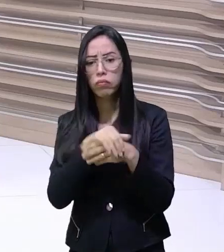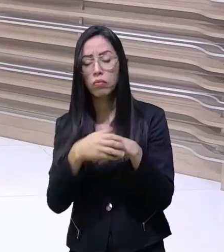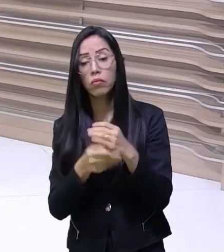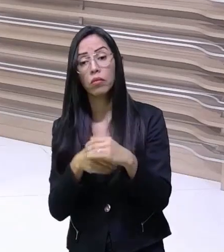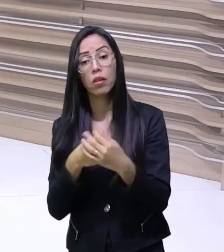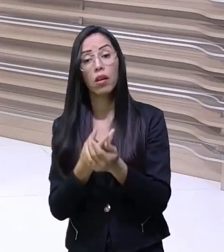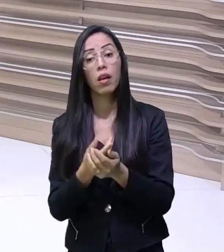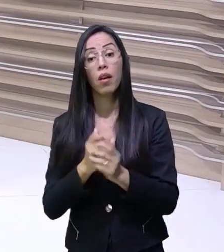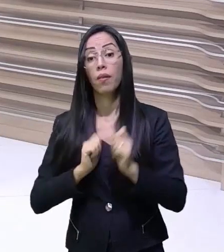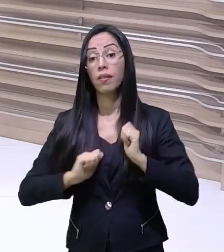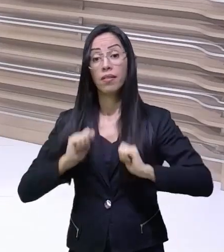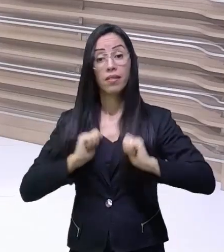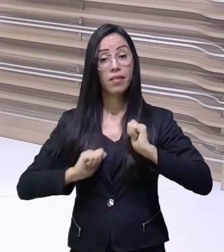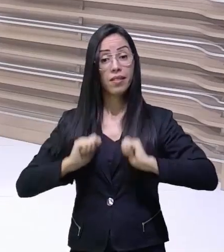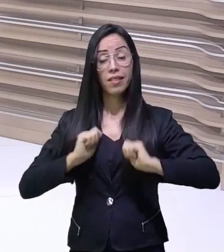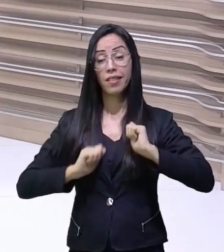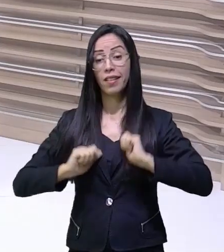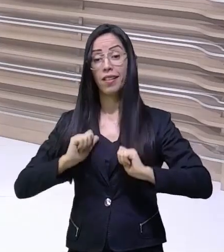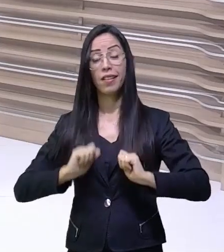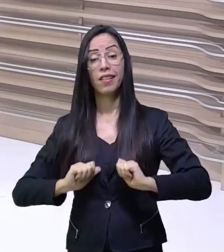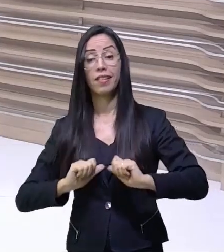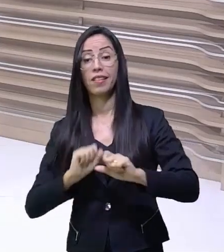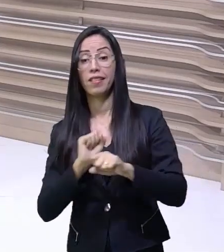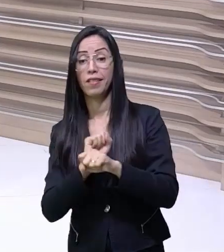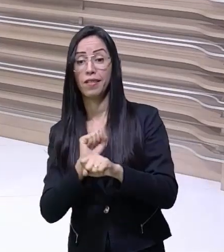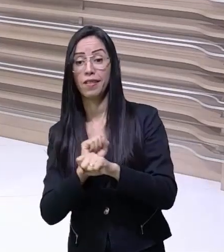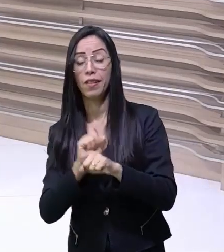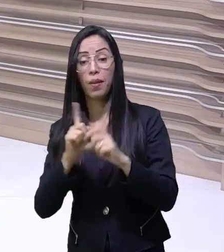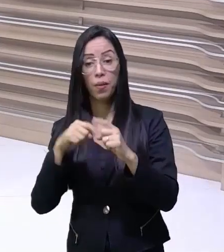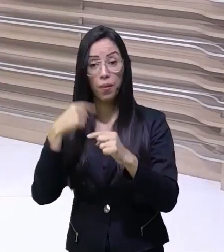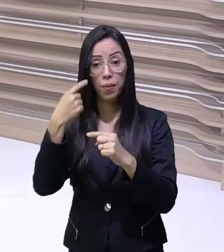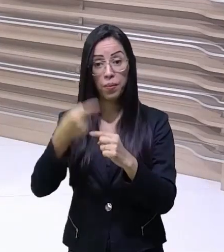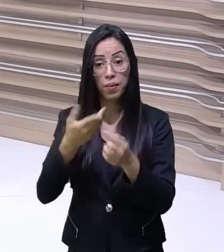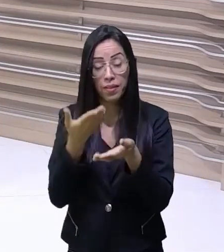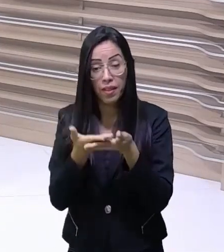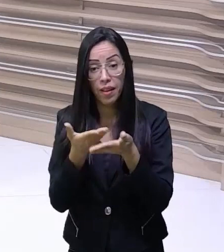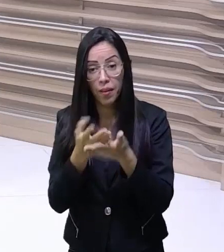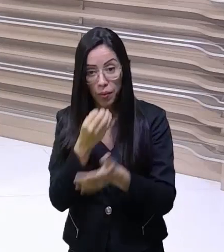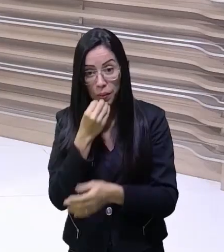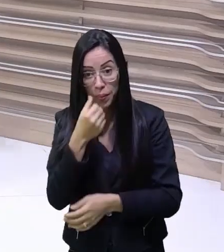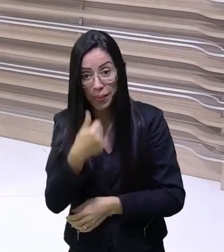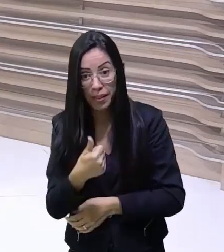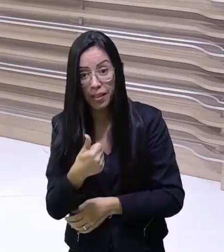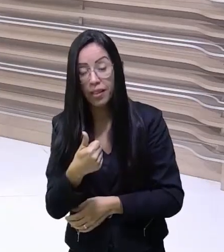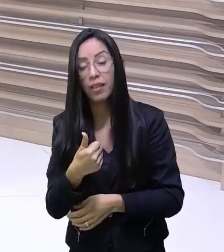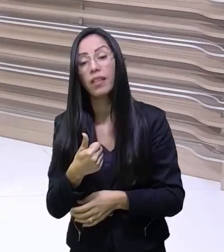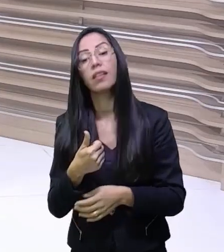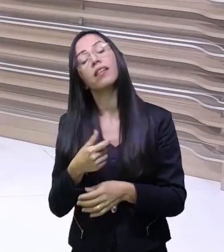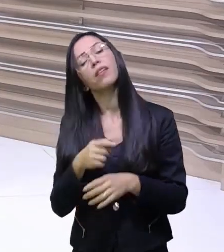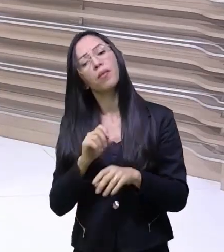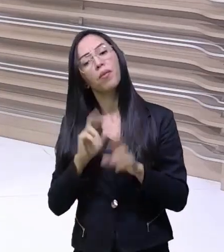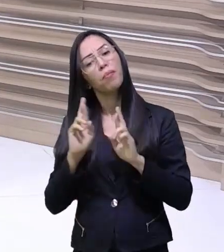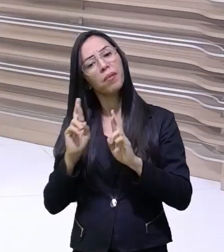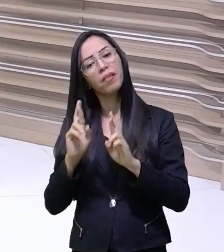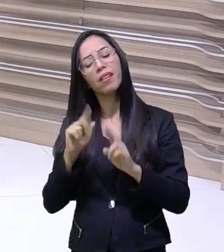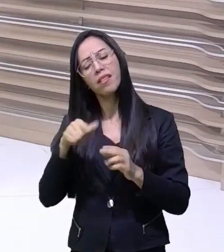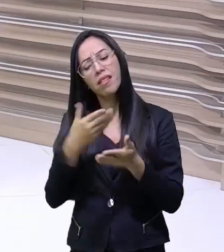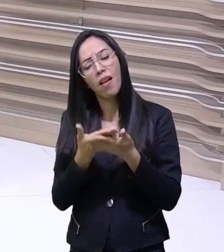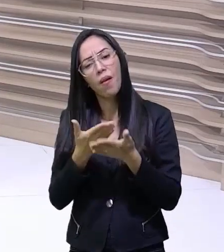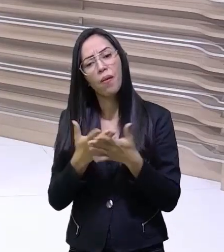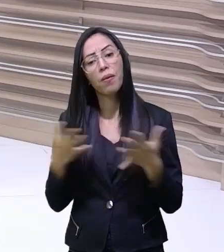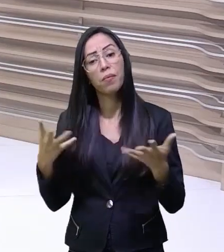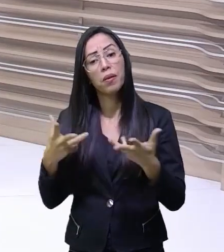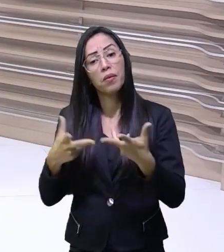já ansiosa para esperar todos vocês na próxima aula, tá bom? Eu espero que essa aula tenha sido maravilhosa para